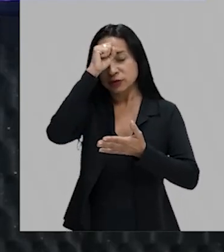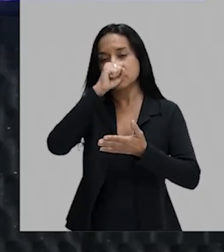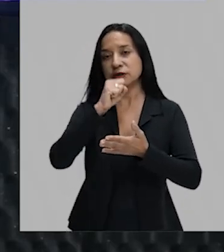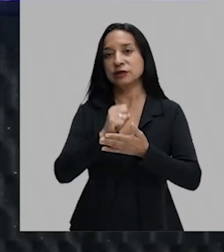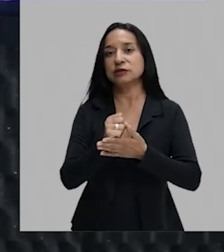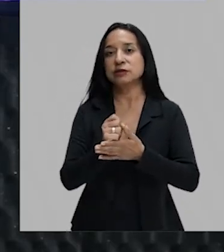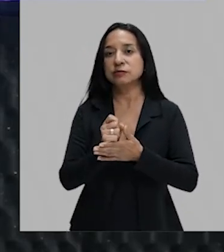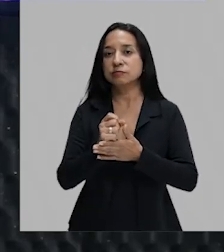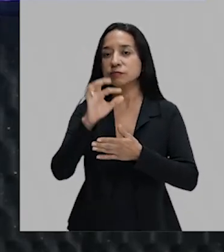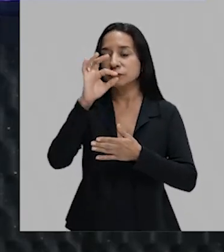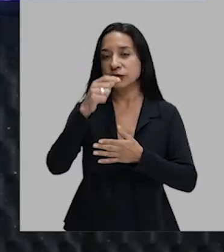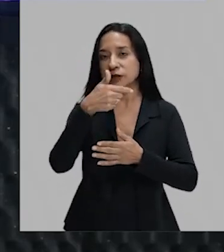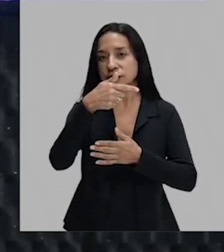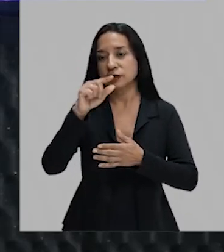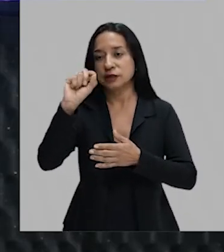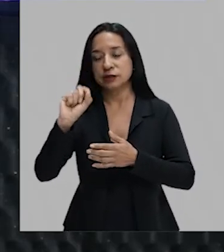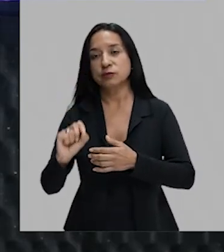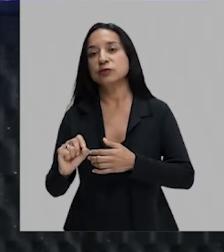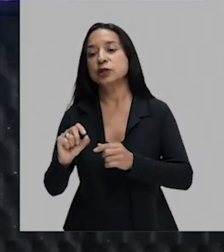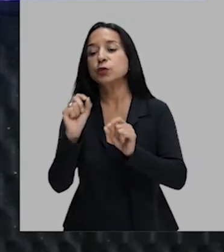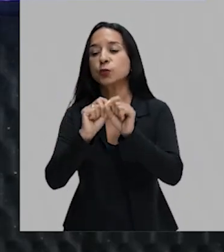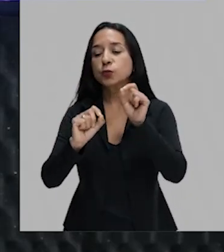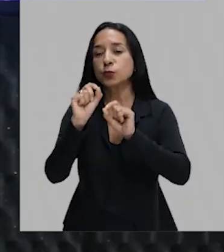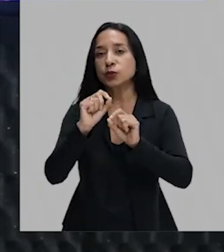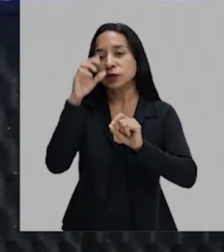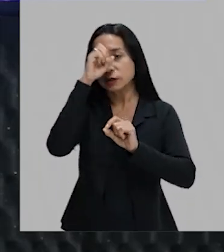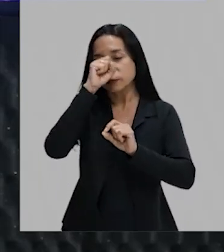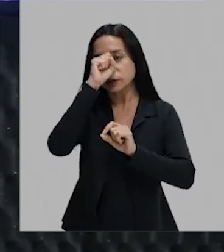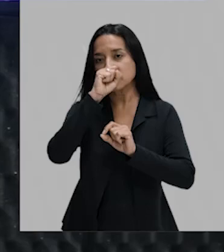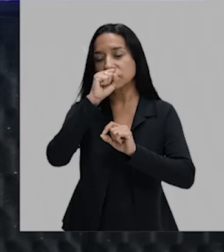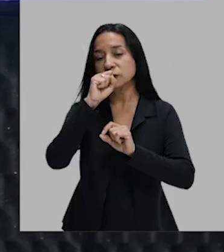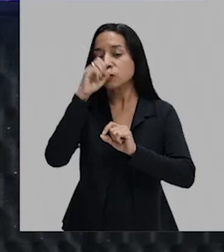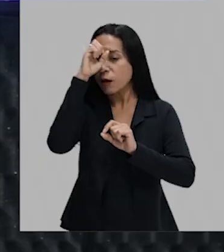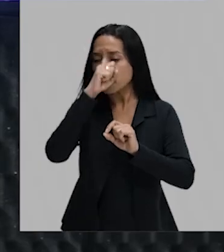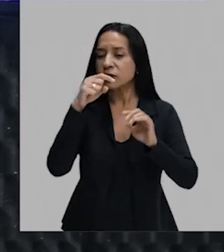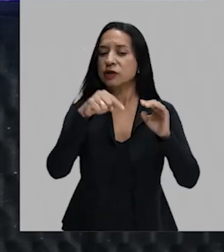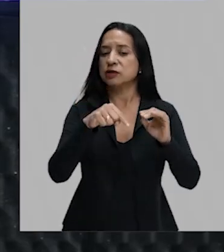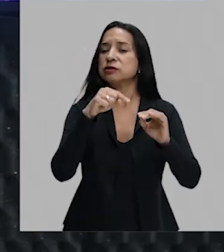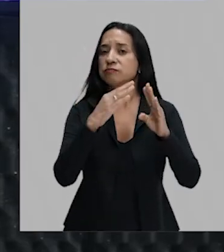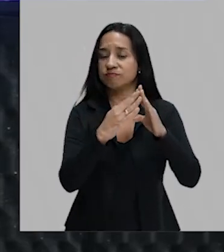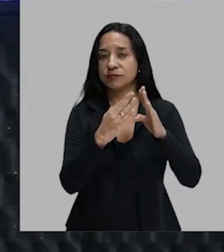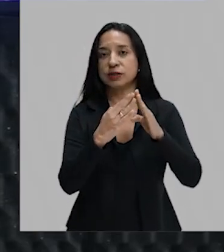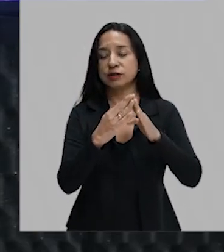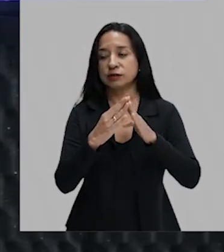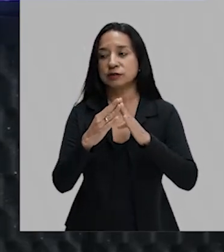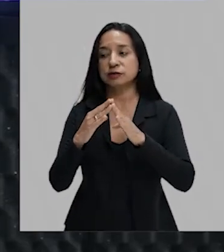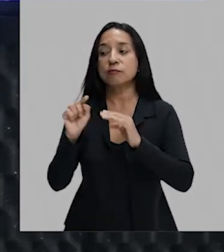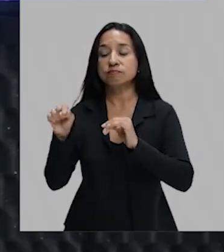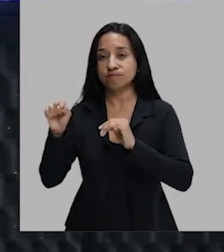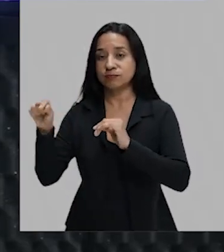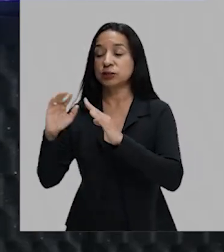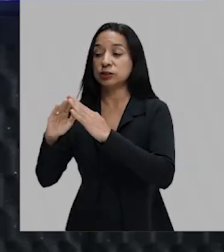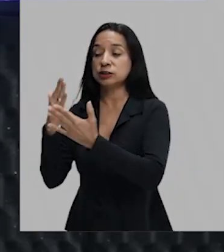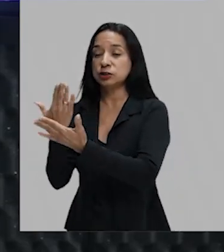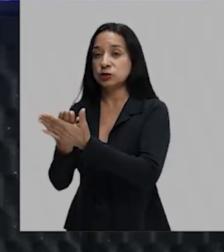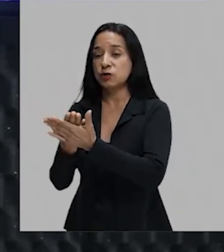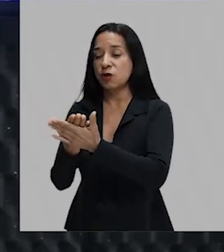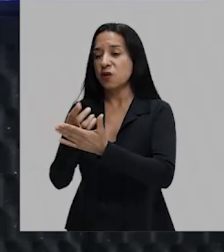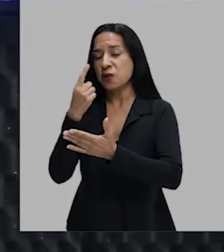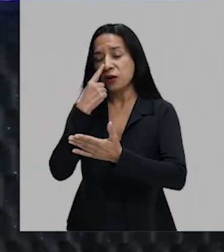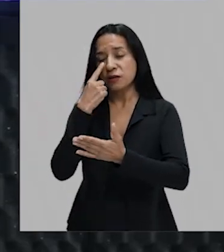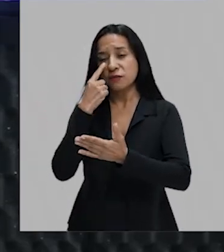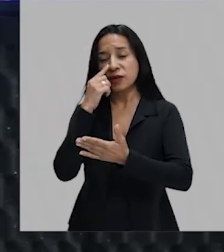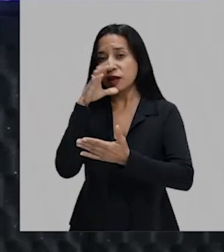Porque 70% do que nós aprendemos, pessoal, a gente aprende em casa. Na escola a gente vê rapidamente ali o que o professor